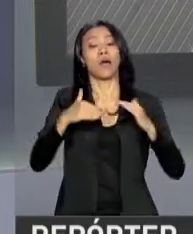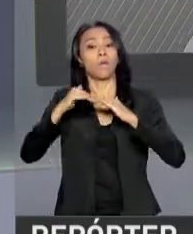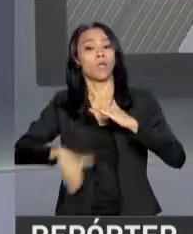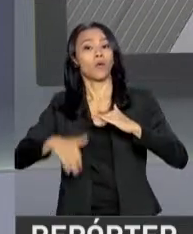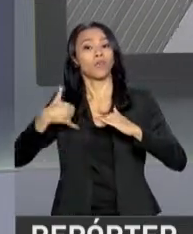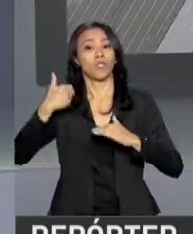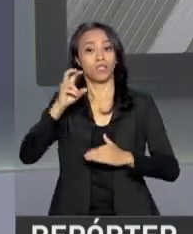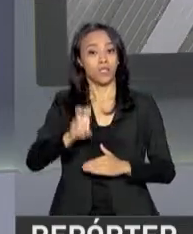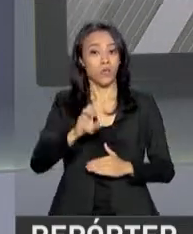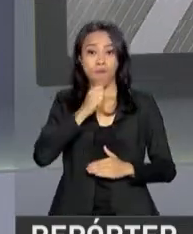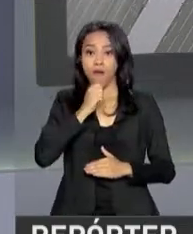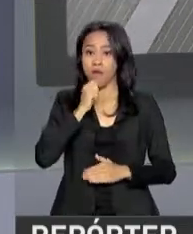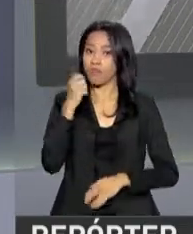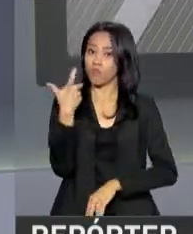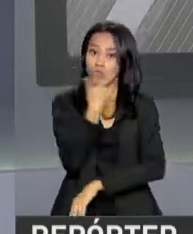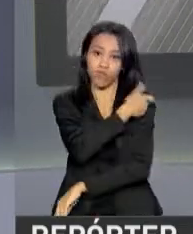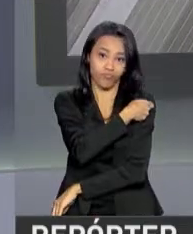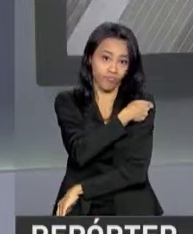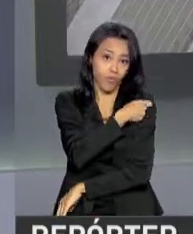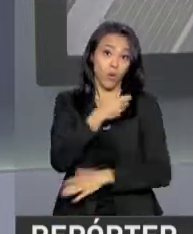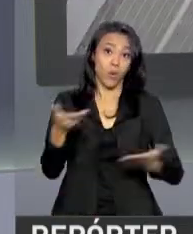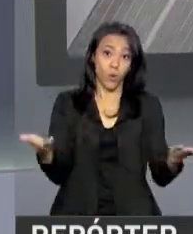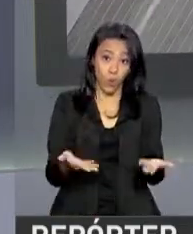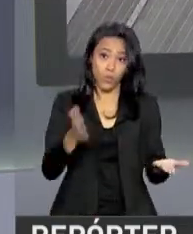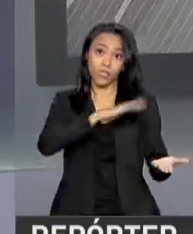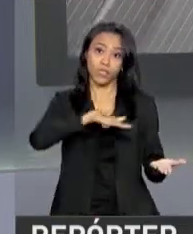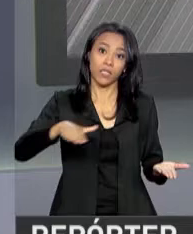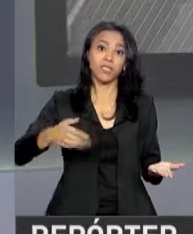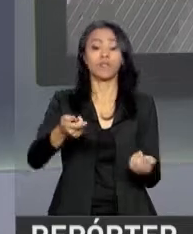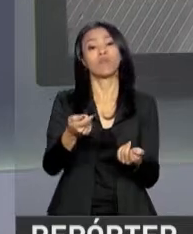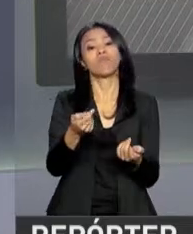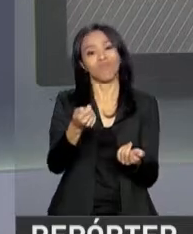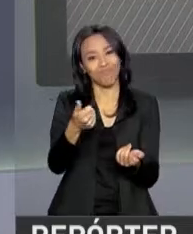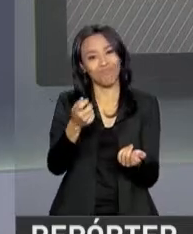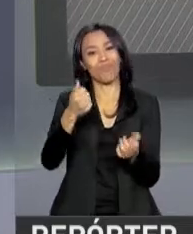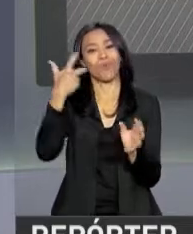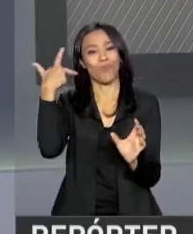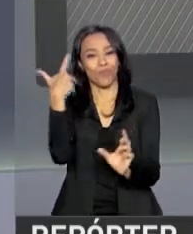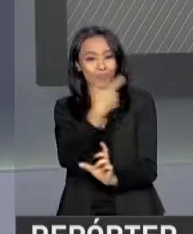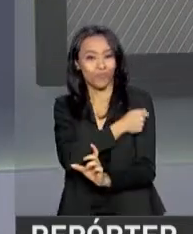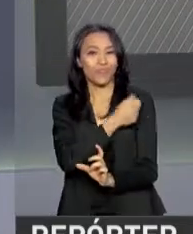foram imunizadas. As crianças têm hoje a menor cobertura vacinal,